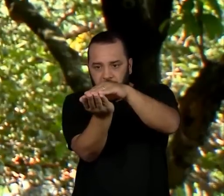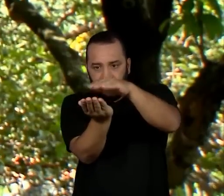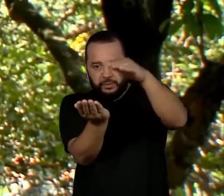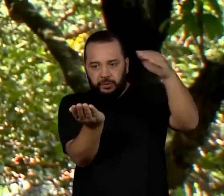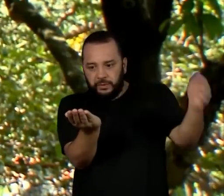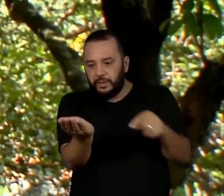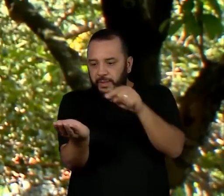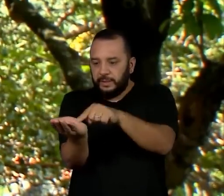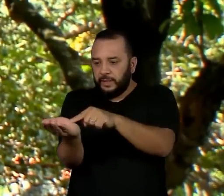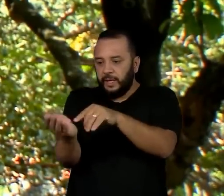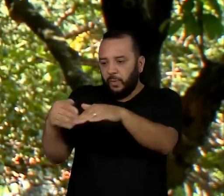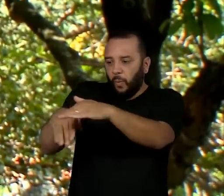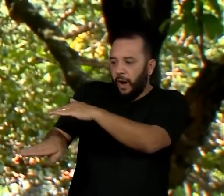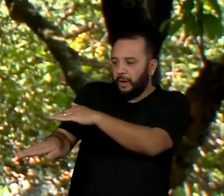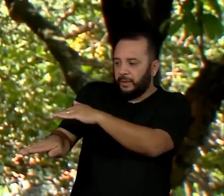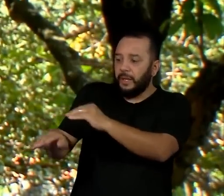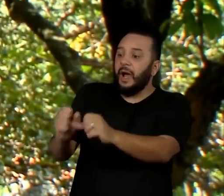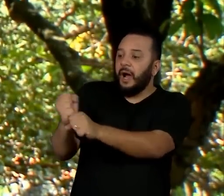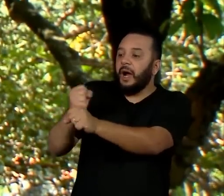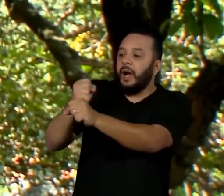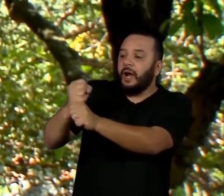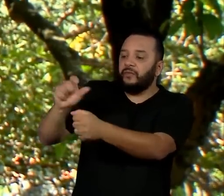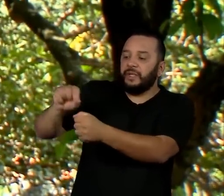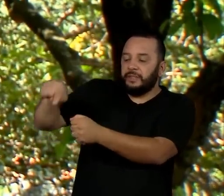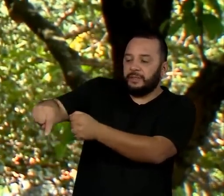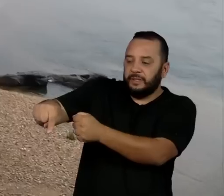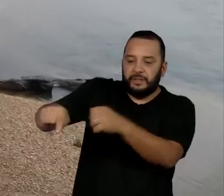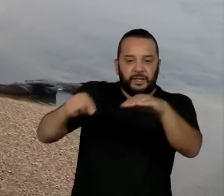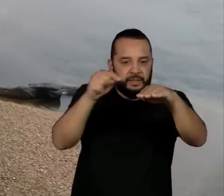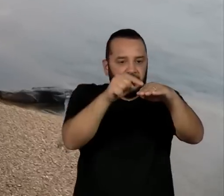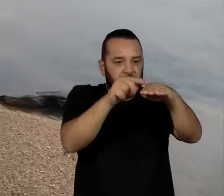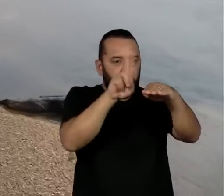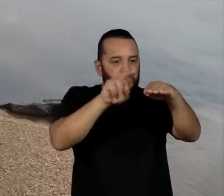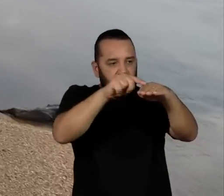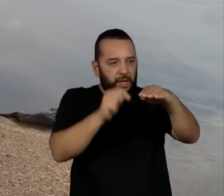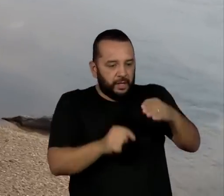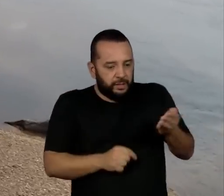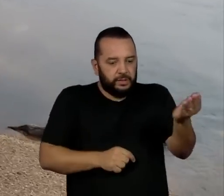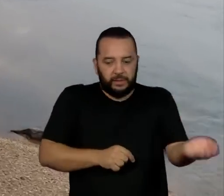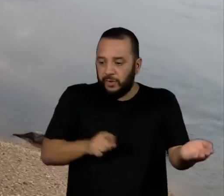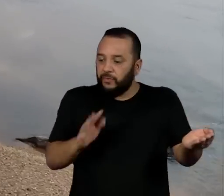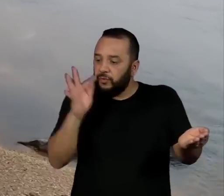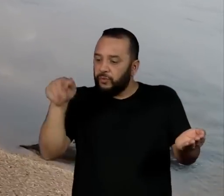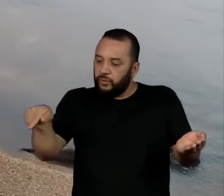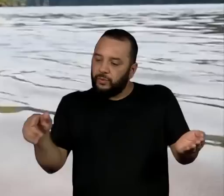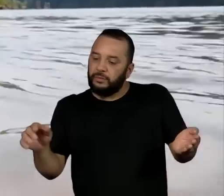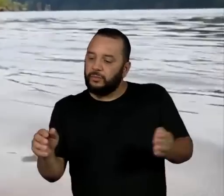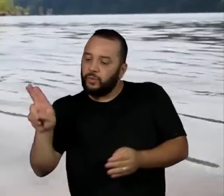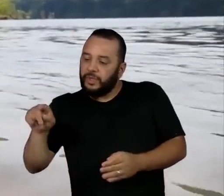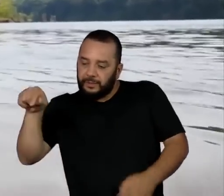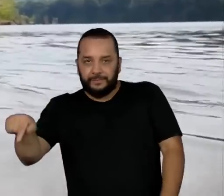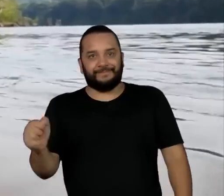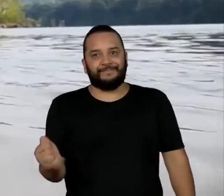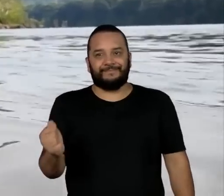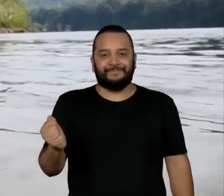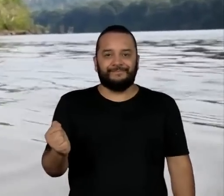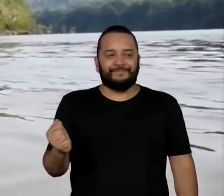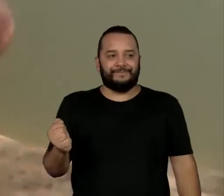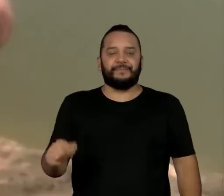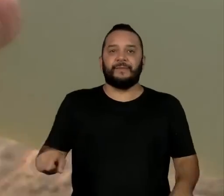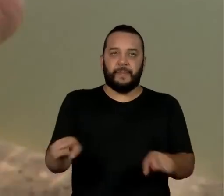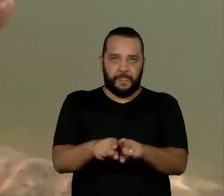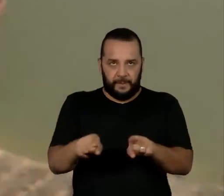do Mato Grosso, a mascreação. Dos Nambiquara, dos Pareci, dos Manoque, são povos